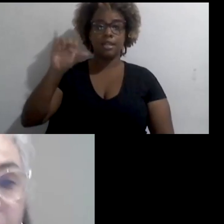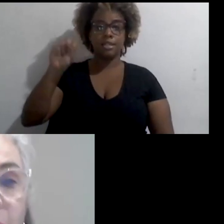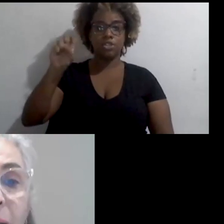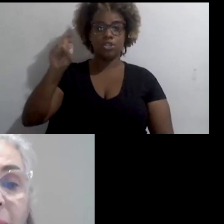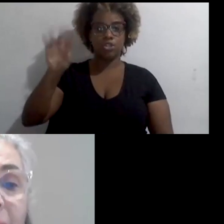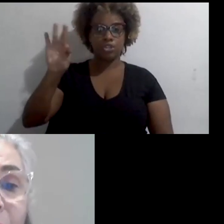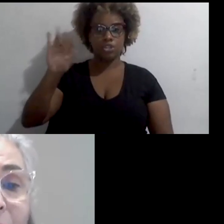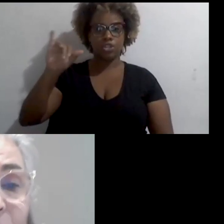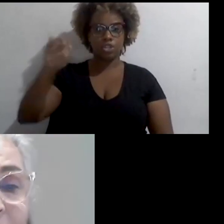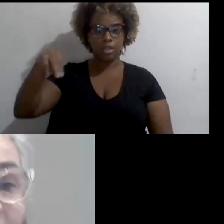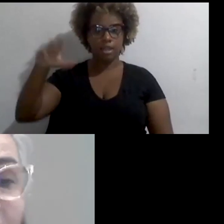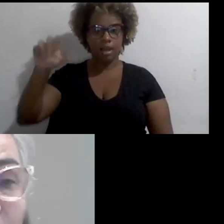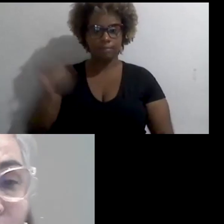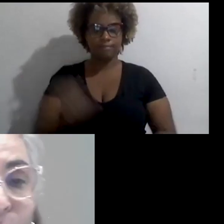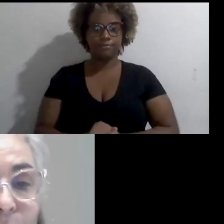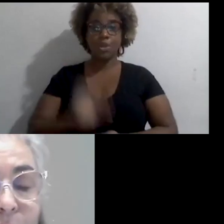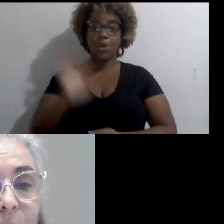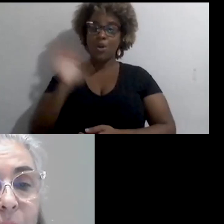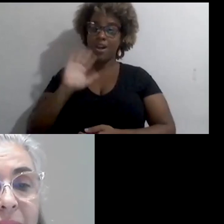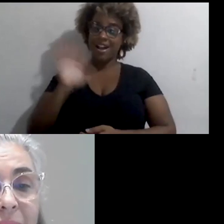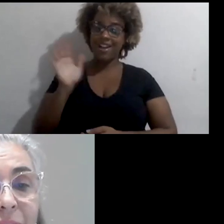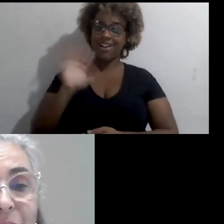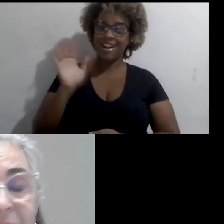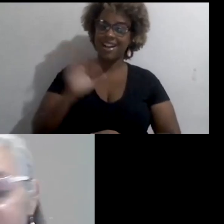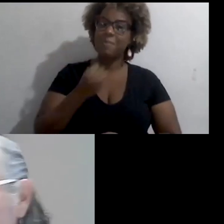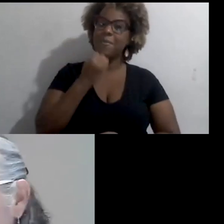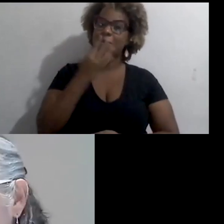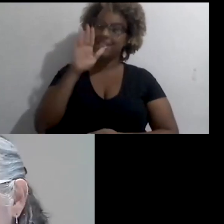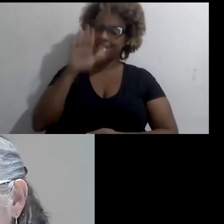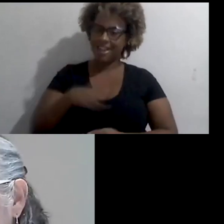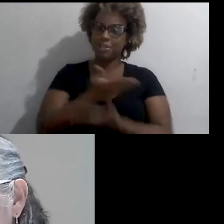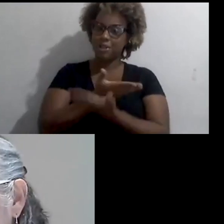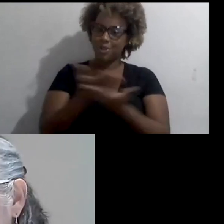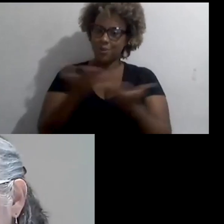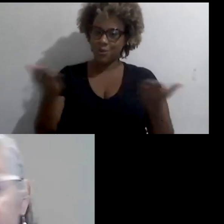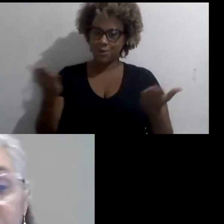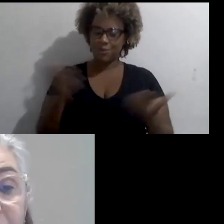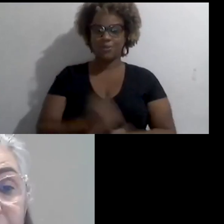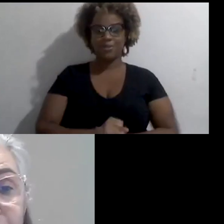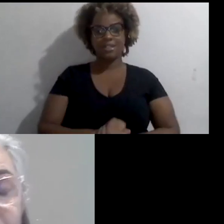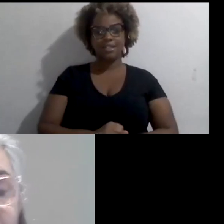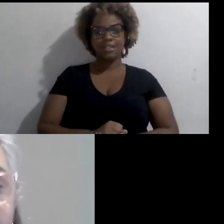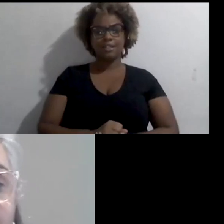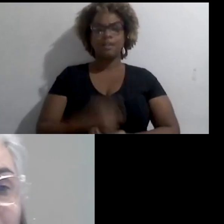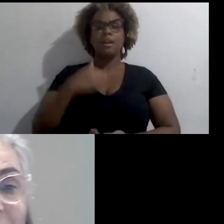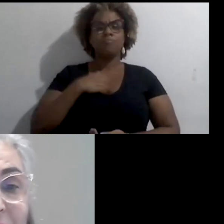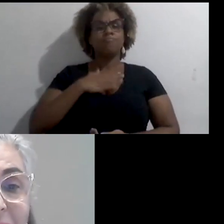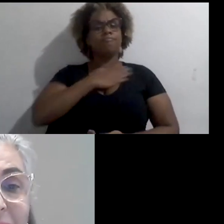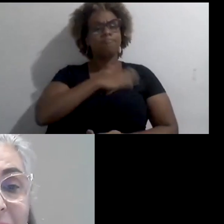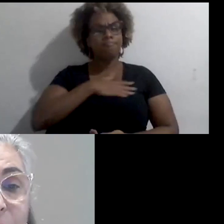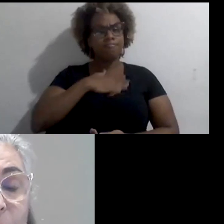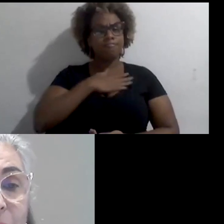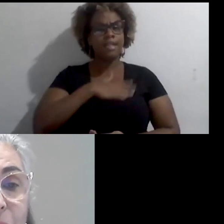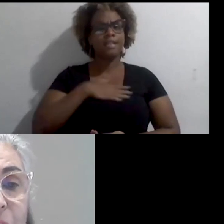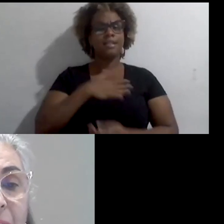Fique à vontade, Cristina. Olá, boa tarde a todos. Boa tarde e também fico feliz, né, de a gente